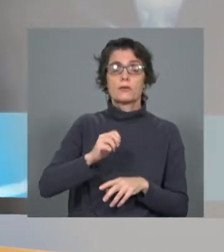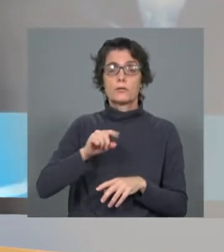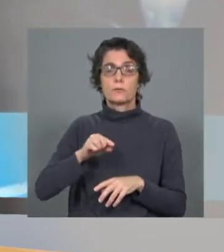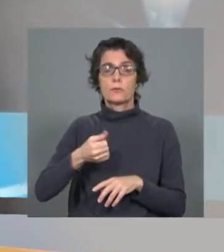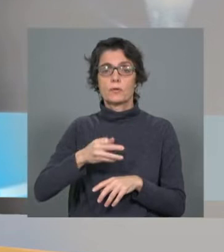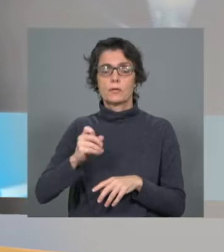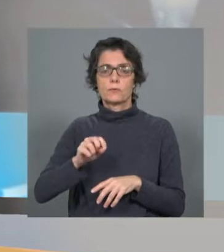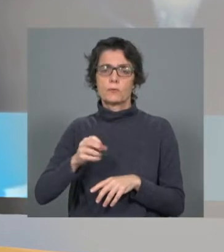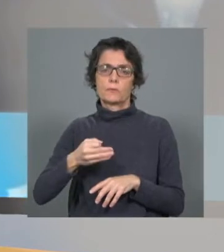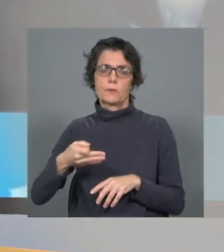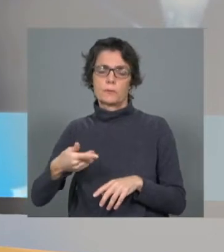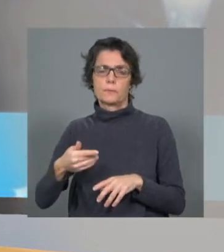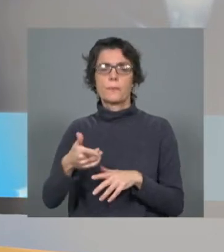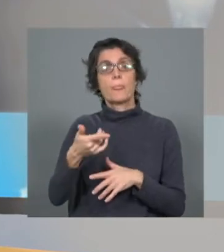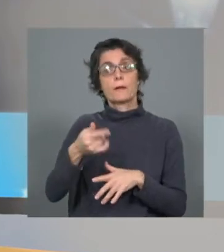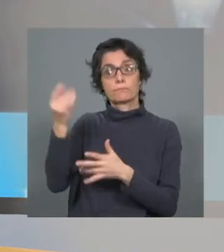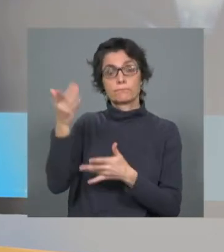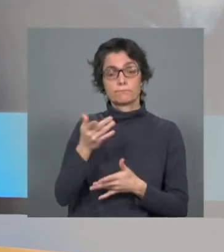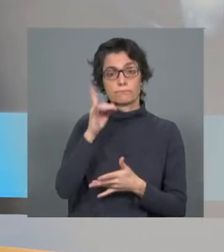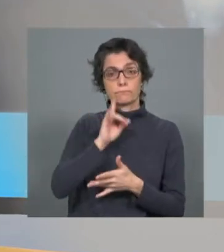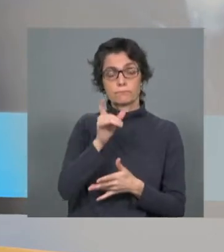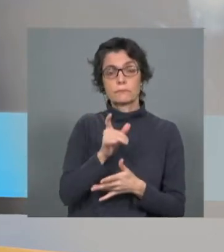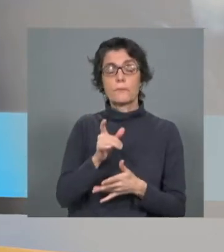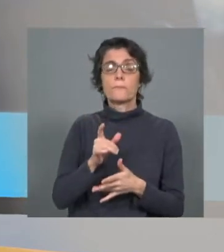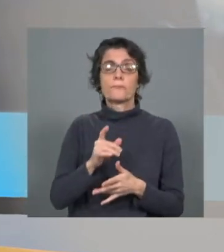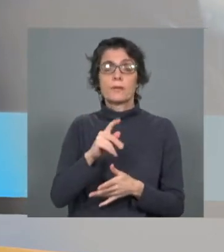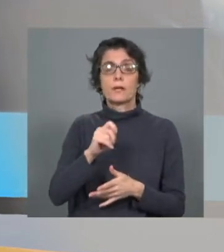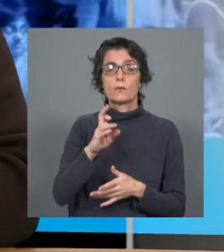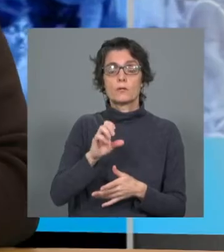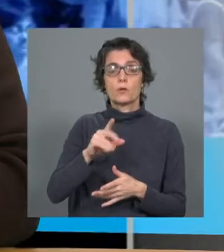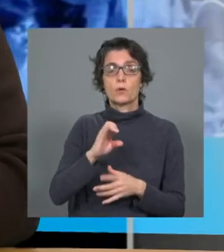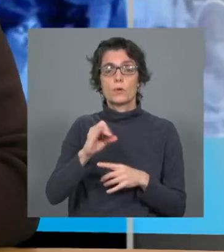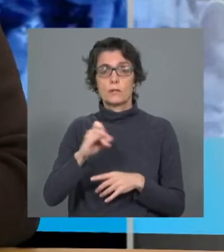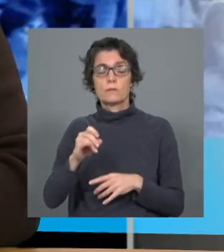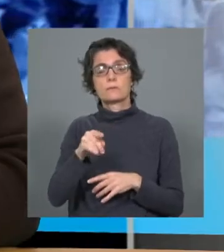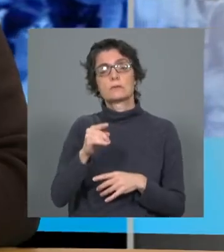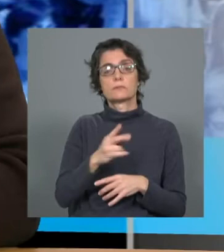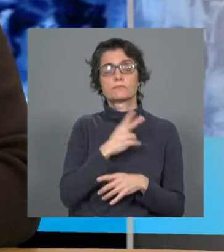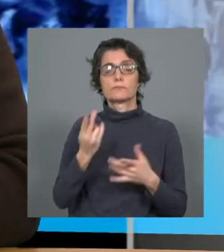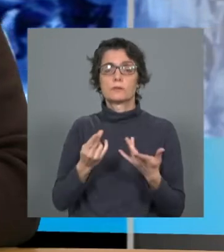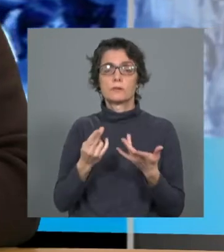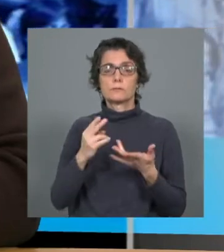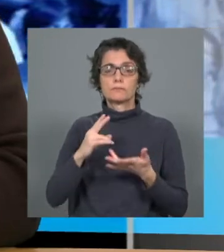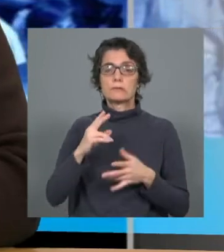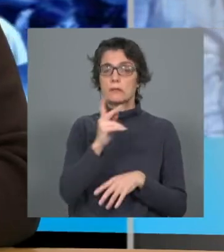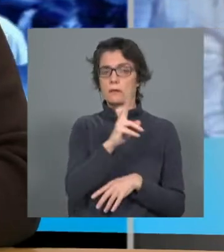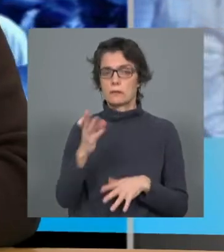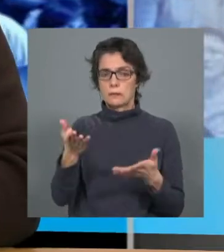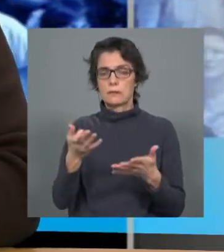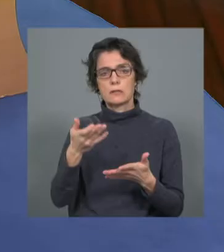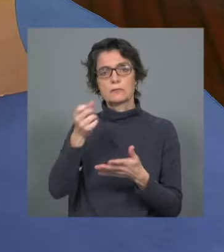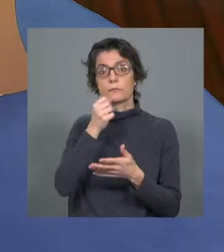agência.eclésia.pt. Falamos agora com o Eunice Lourenço, chefe de redação da Renascença. Cumprimento, boa tarde. Olá. Obrigado por estares